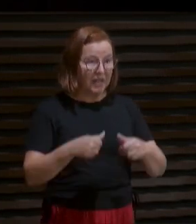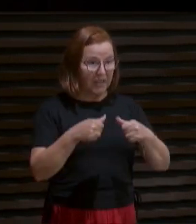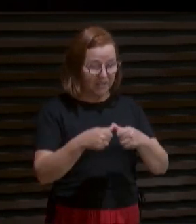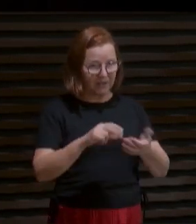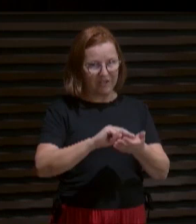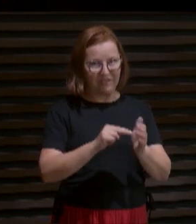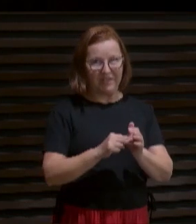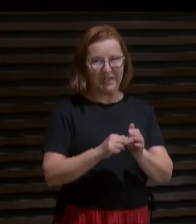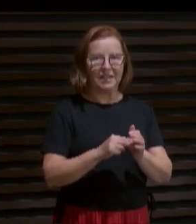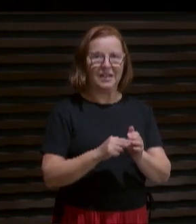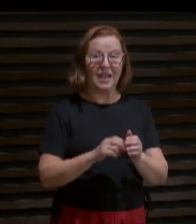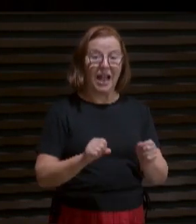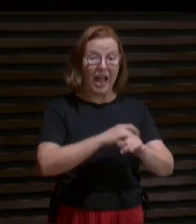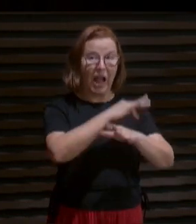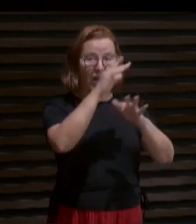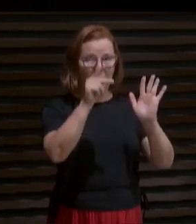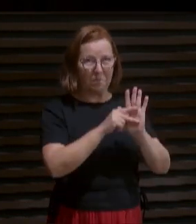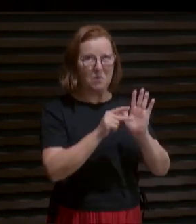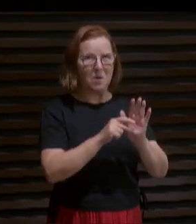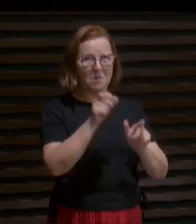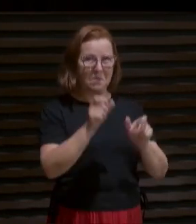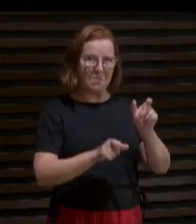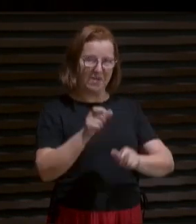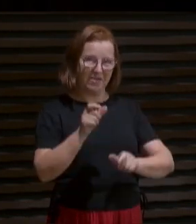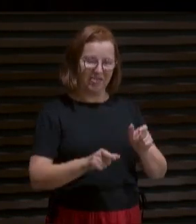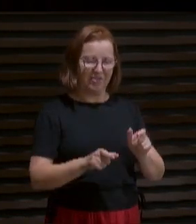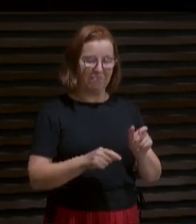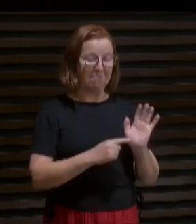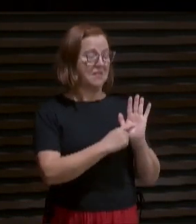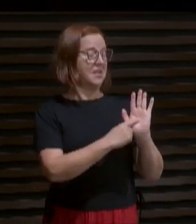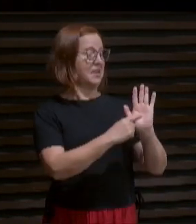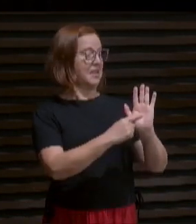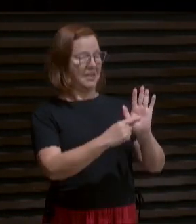se vangloria por ser